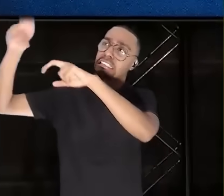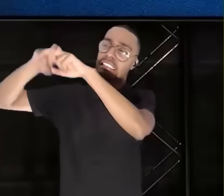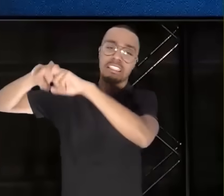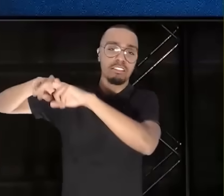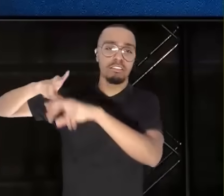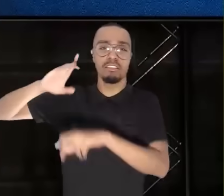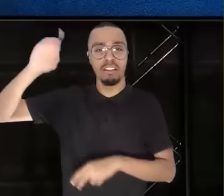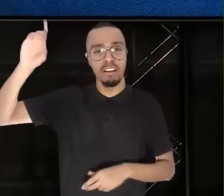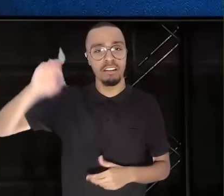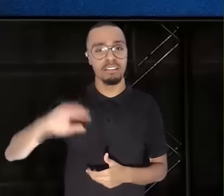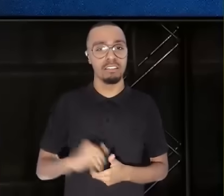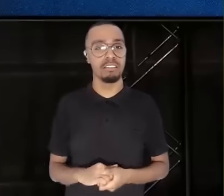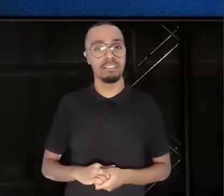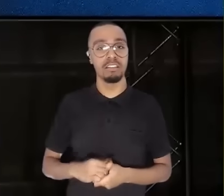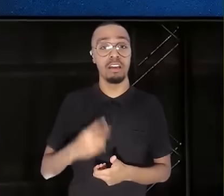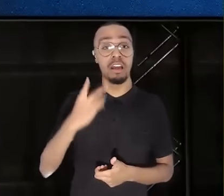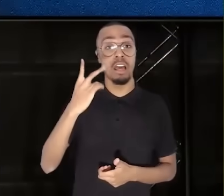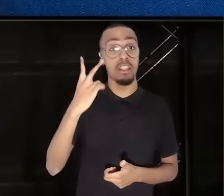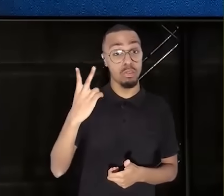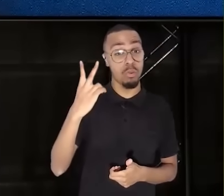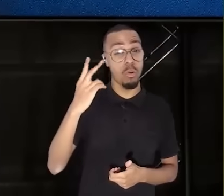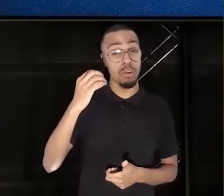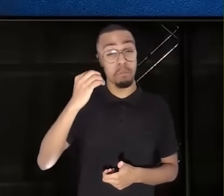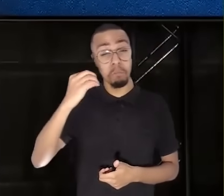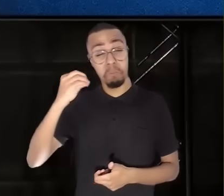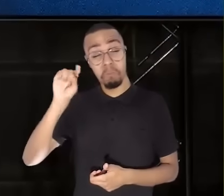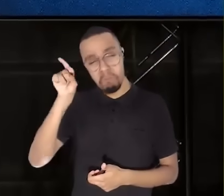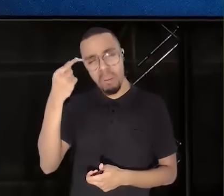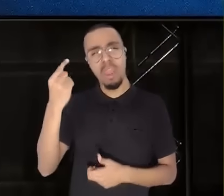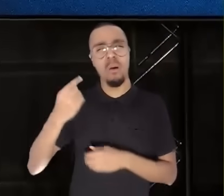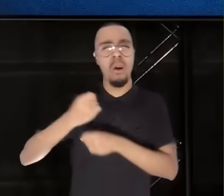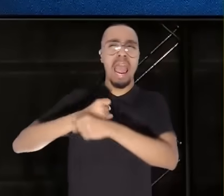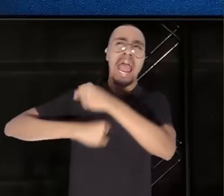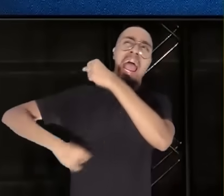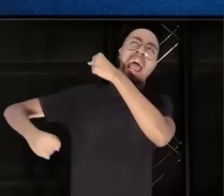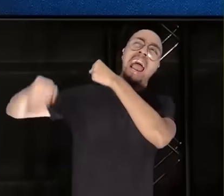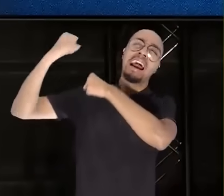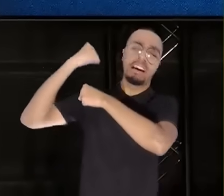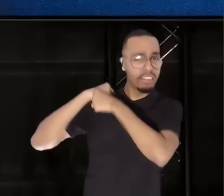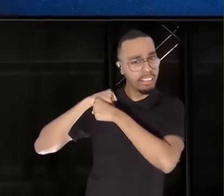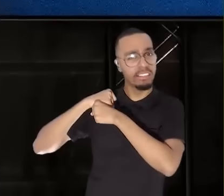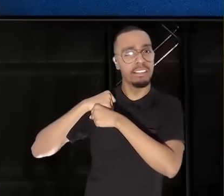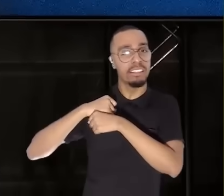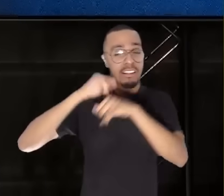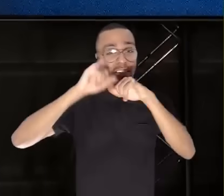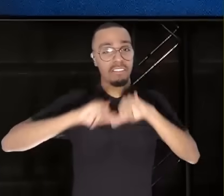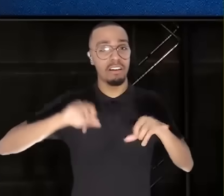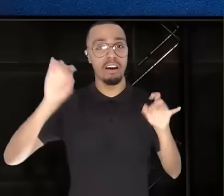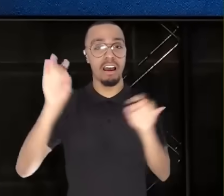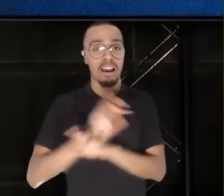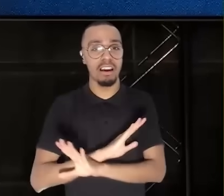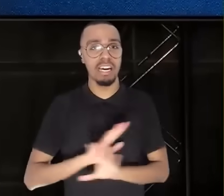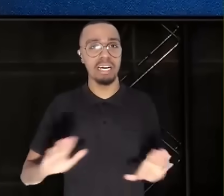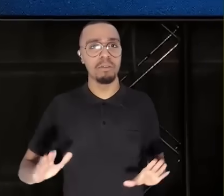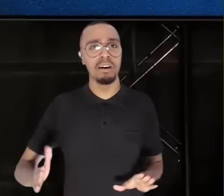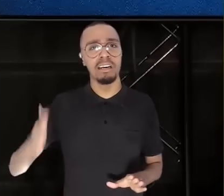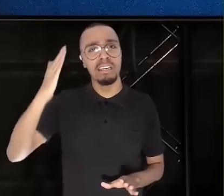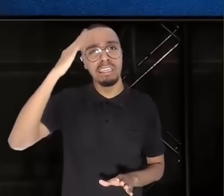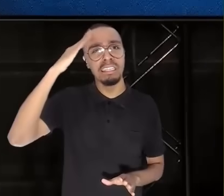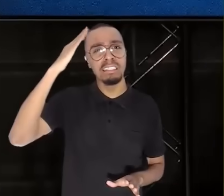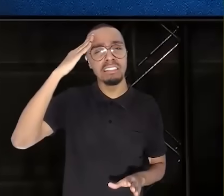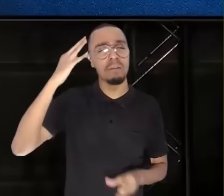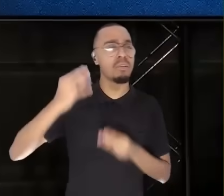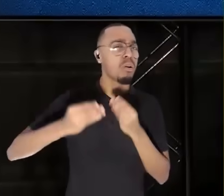Ele disse há 2000 anos atrás: está consumado. E você sabe o que fará Jesus levantar do